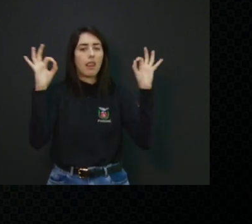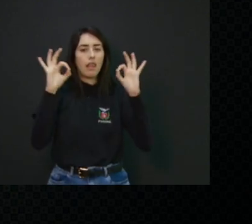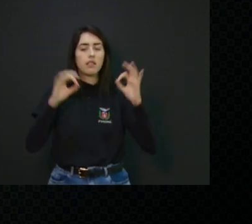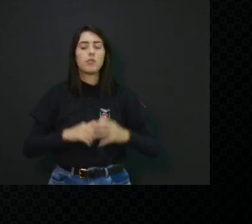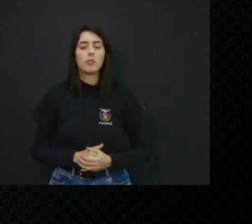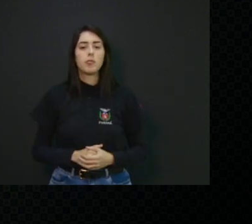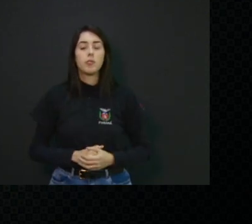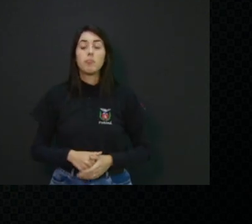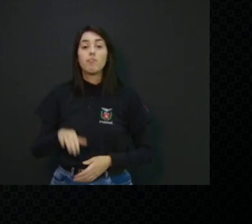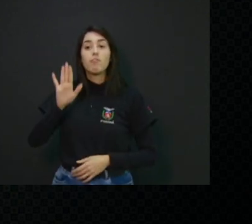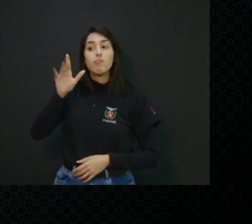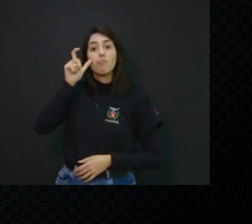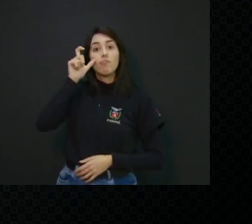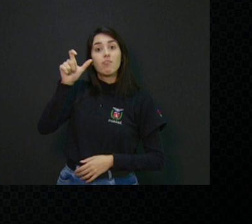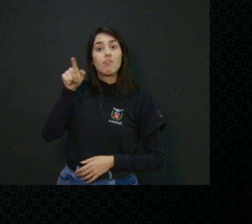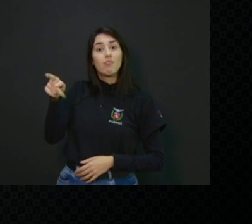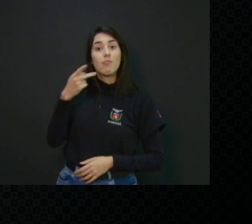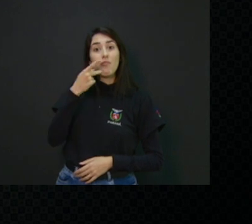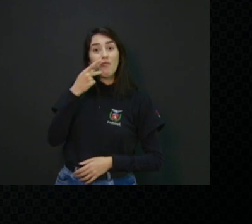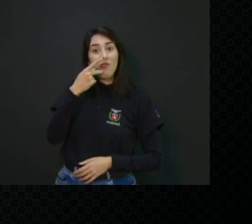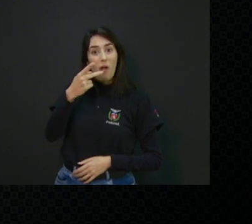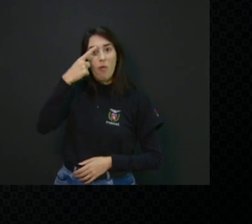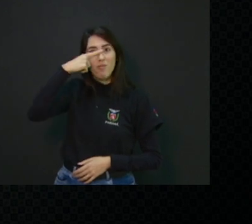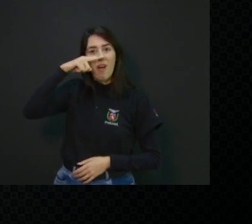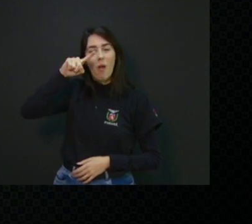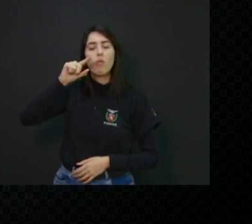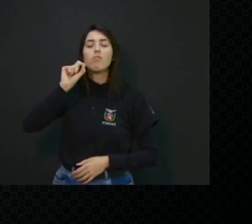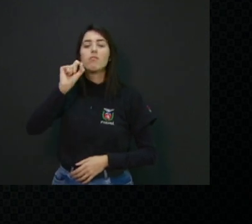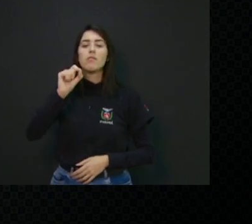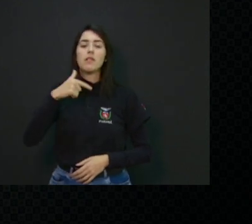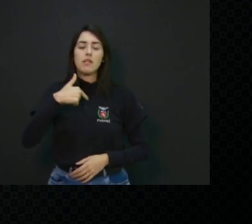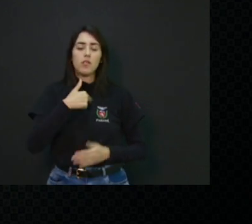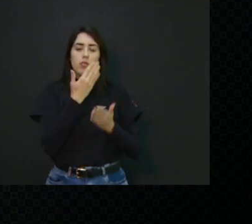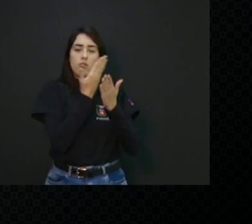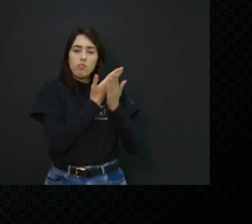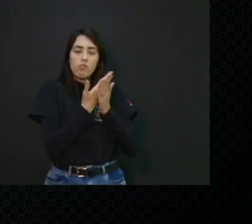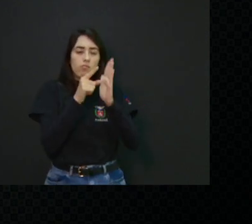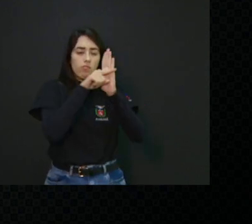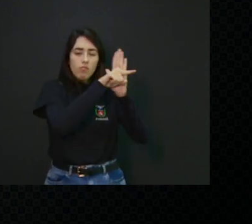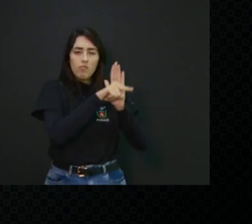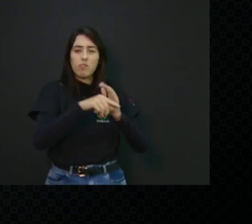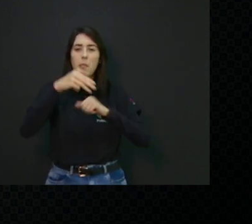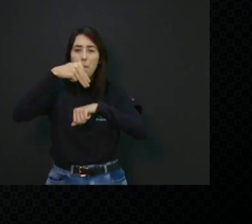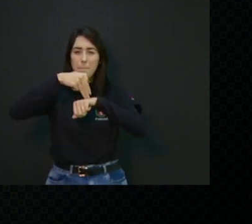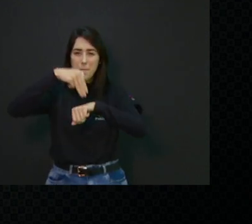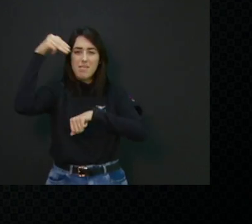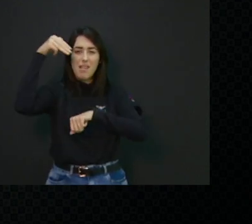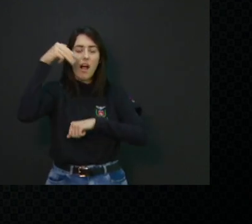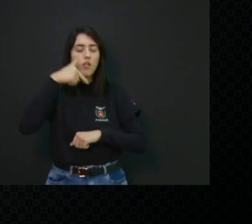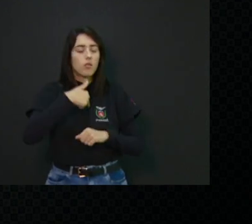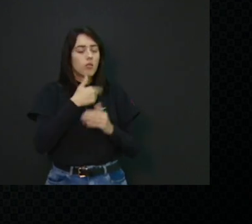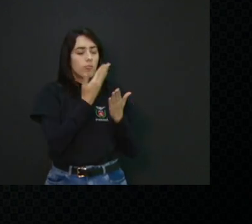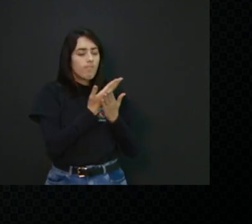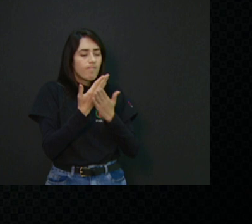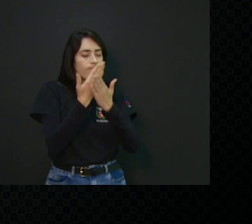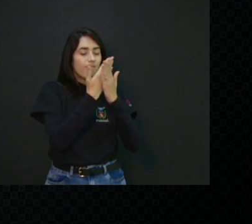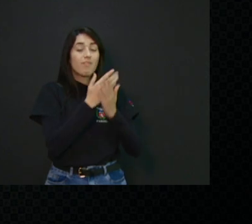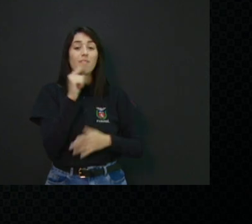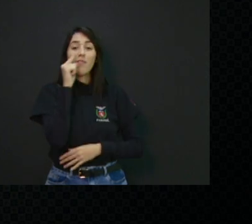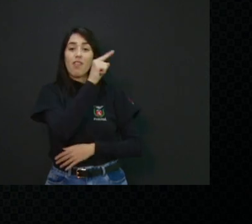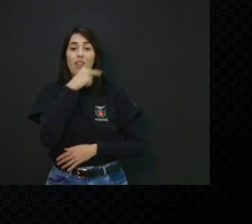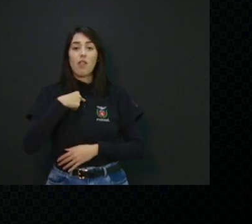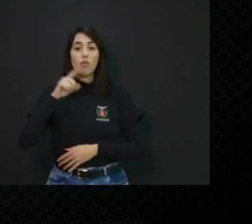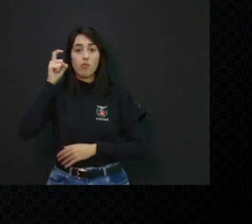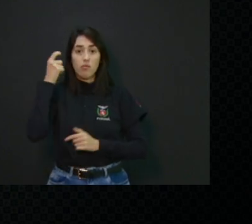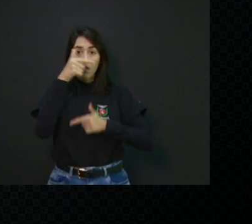interessante, Carol, quando eu fiz a minha pesquisa no mestrado, onde eu trabalhava... nós tínhamos, acho